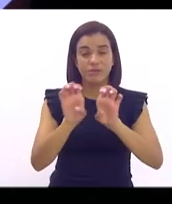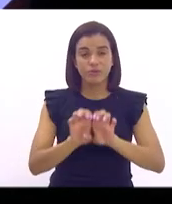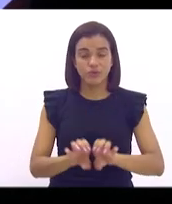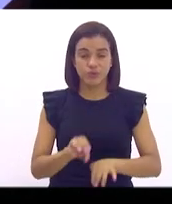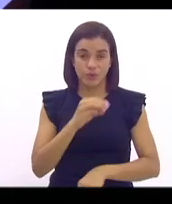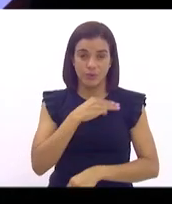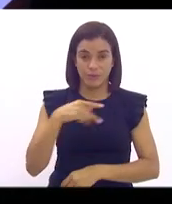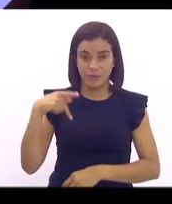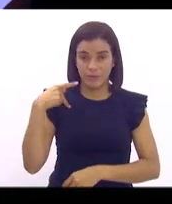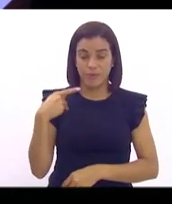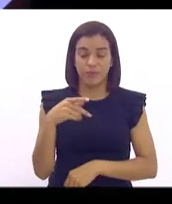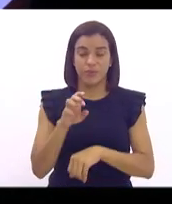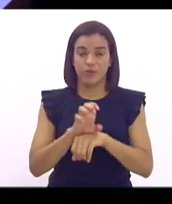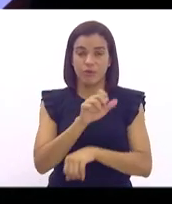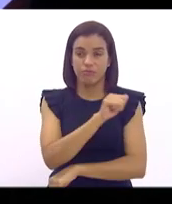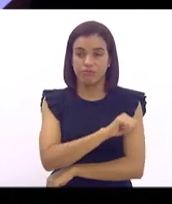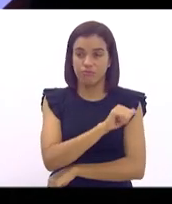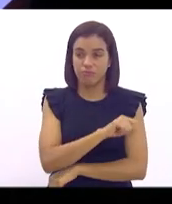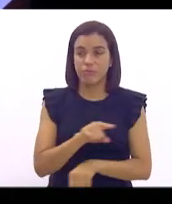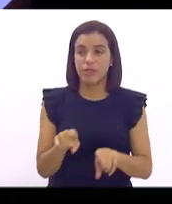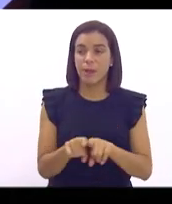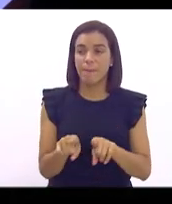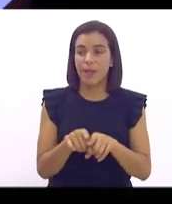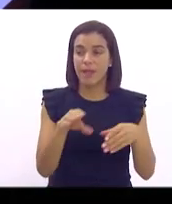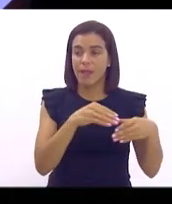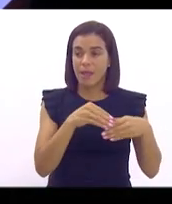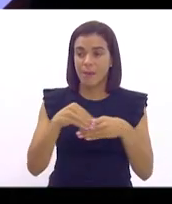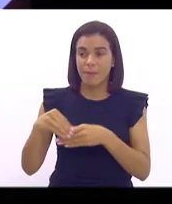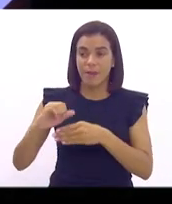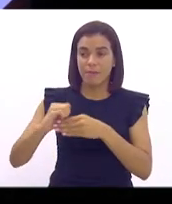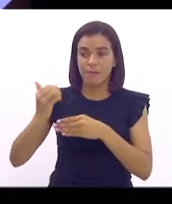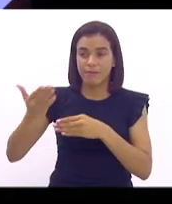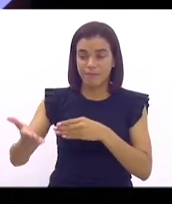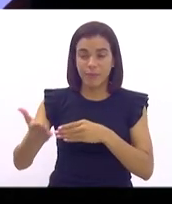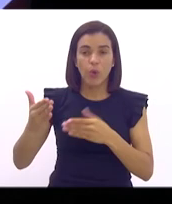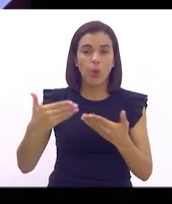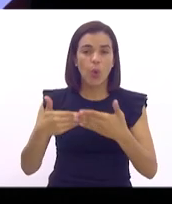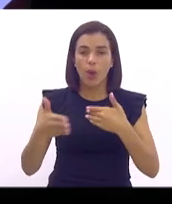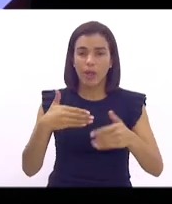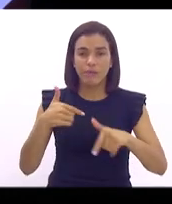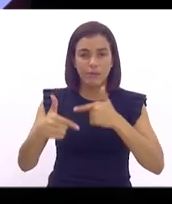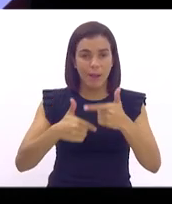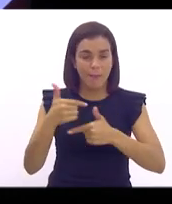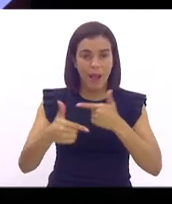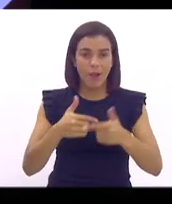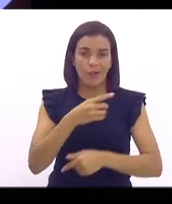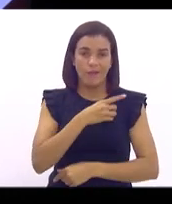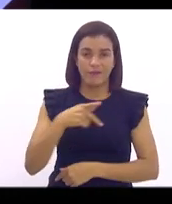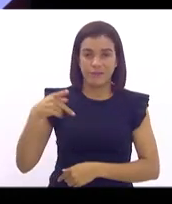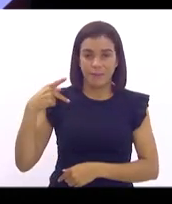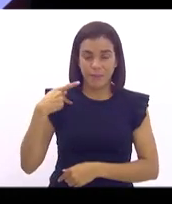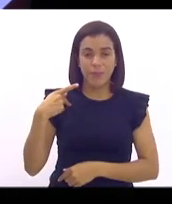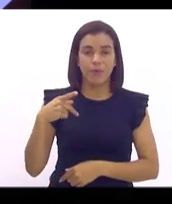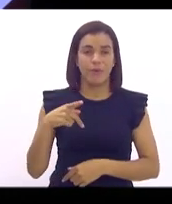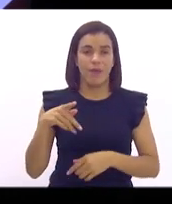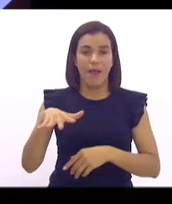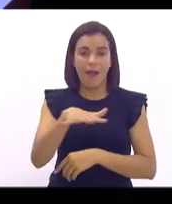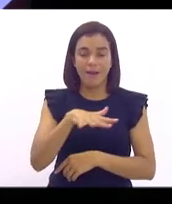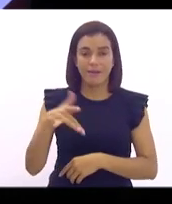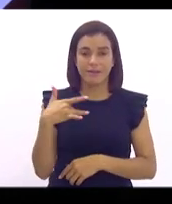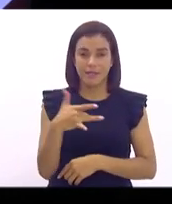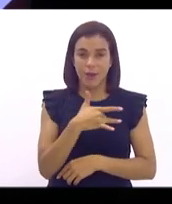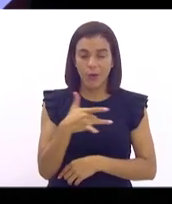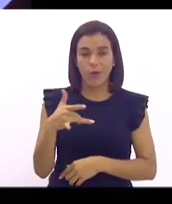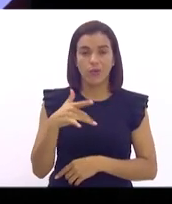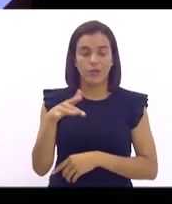Estado do Rio de Janeiro. Encaminhamento externo, qualquer serviço externo, né? Defensoria Pública, rede de saúde, rede